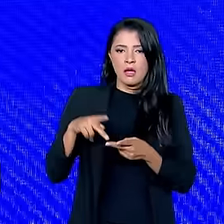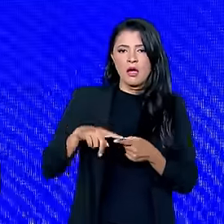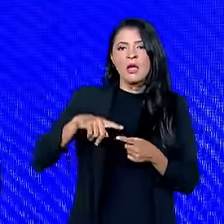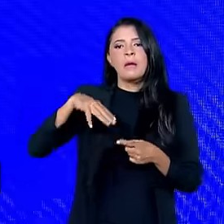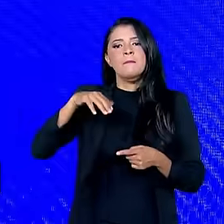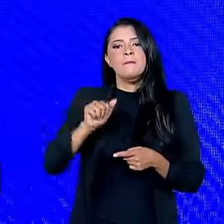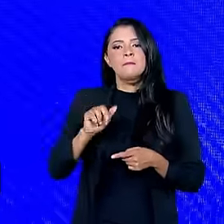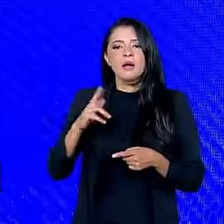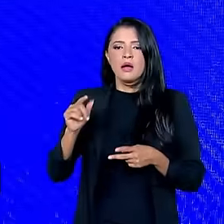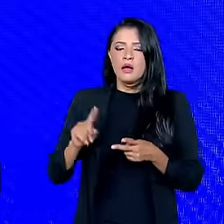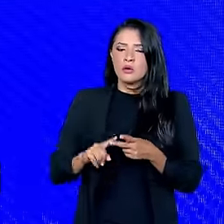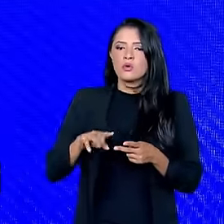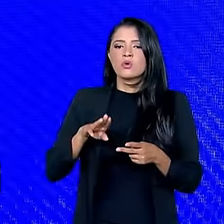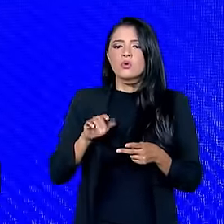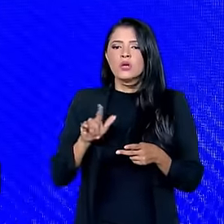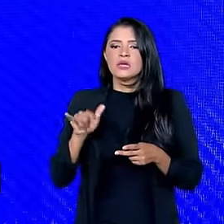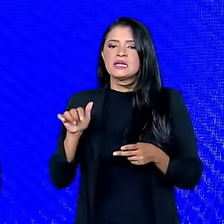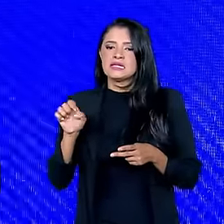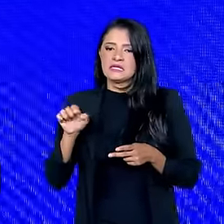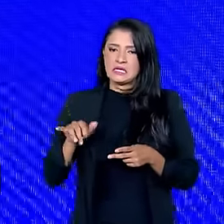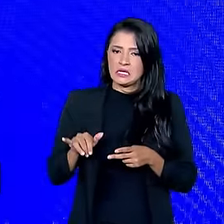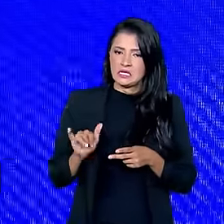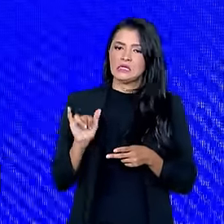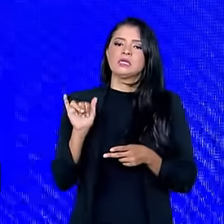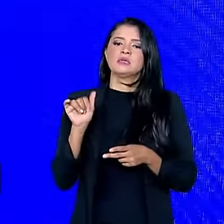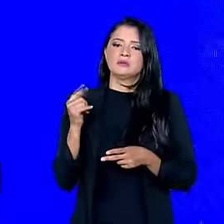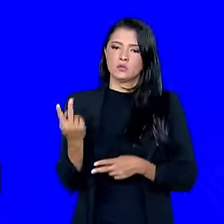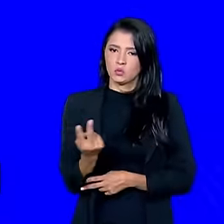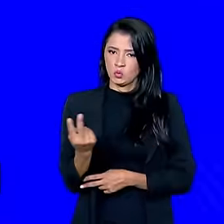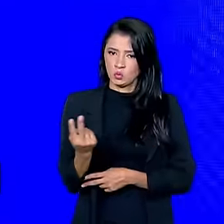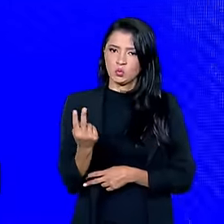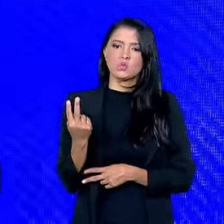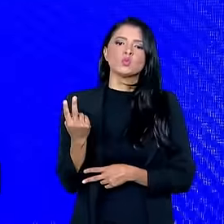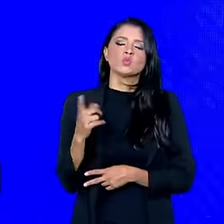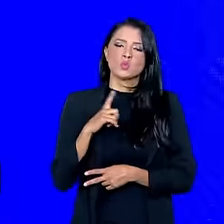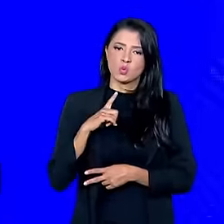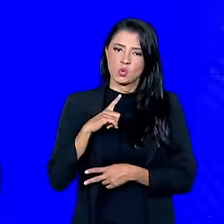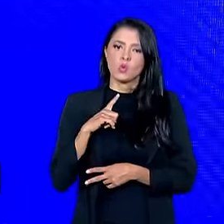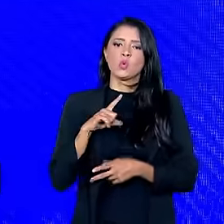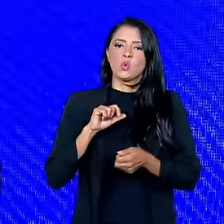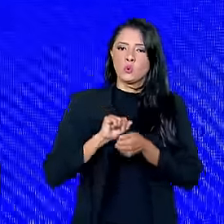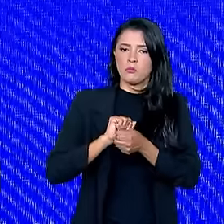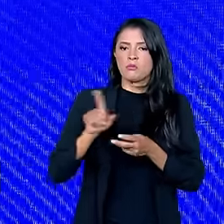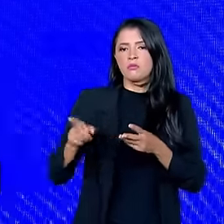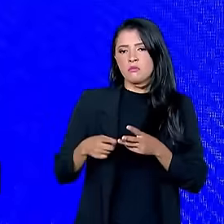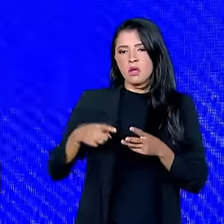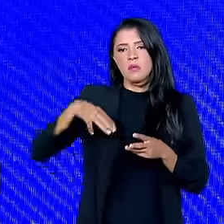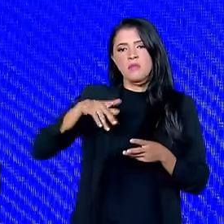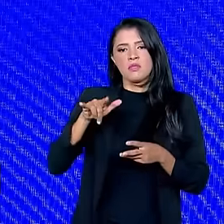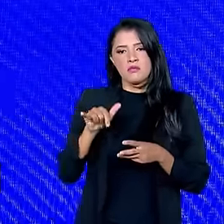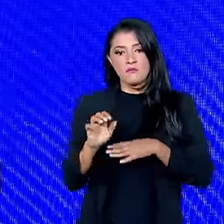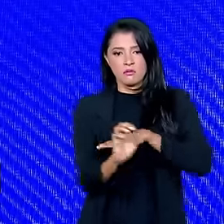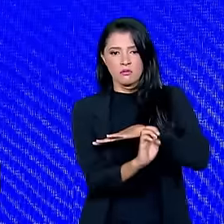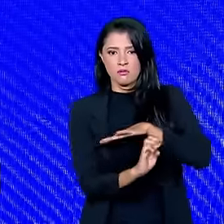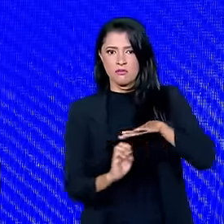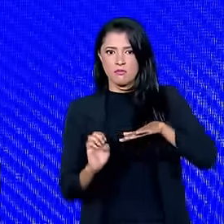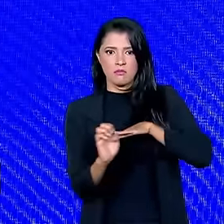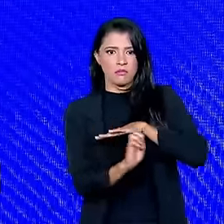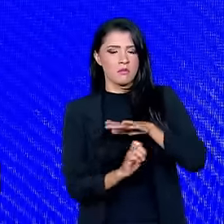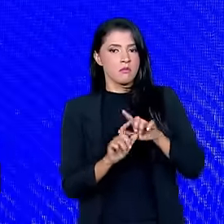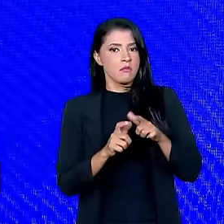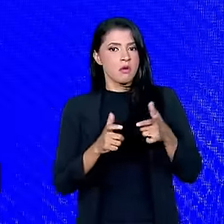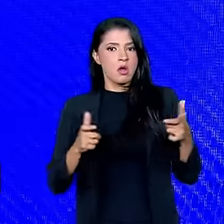Molina e o Wesley Batista, que somam, junto com a Minerva, as empresas maiores do mundo